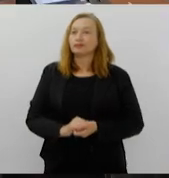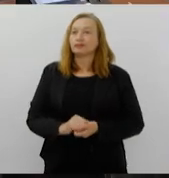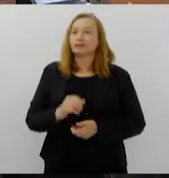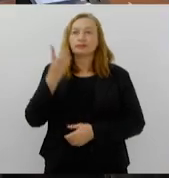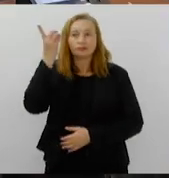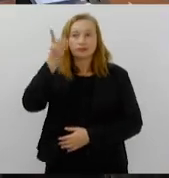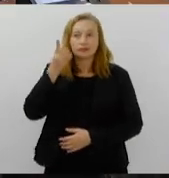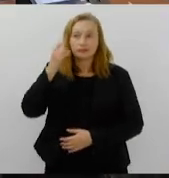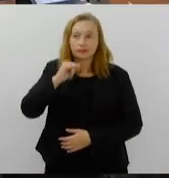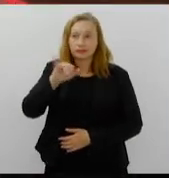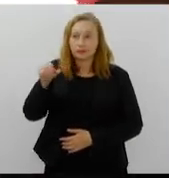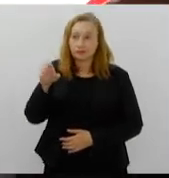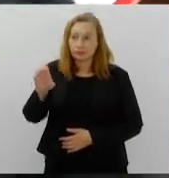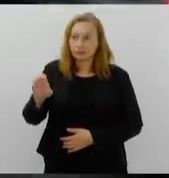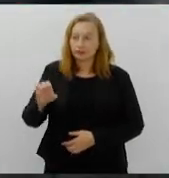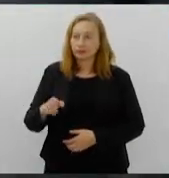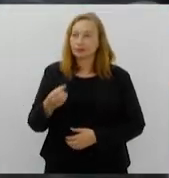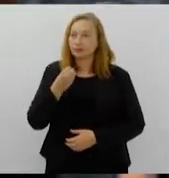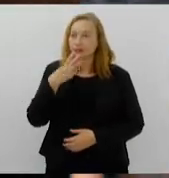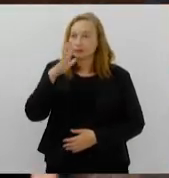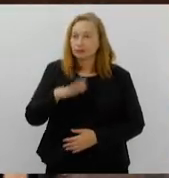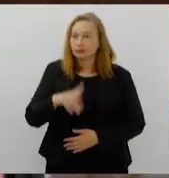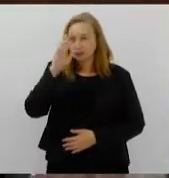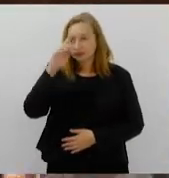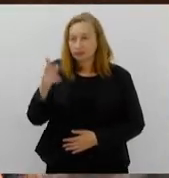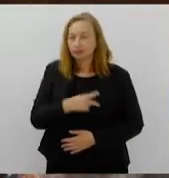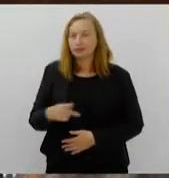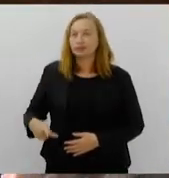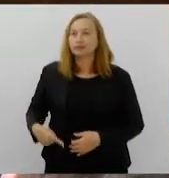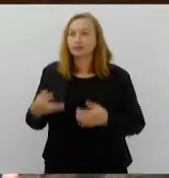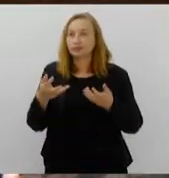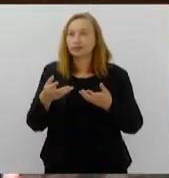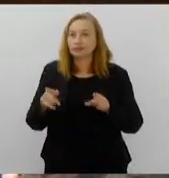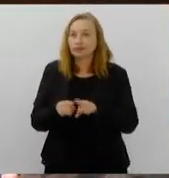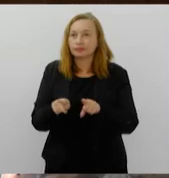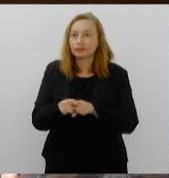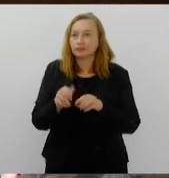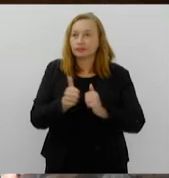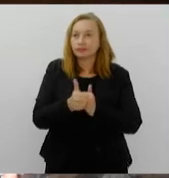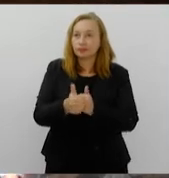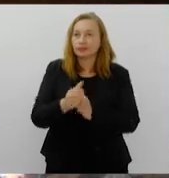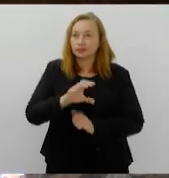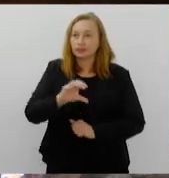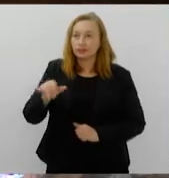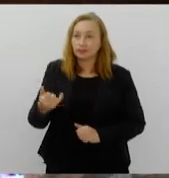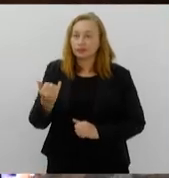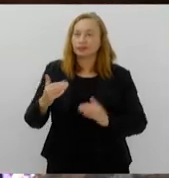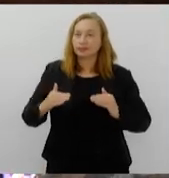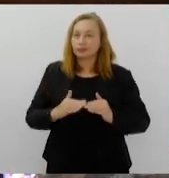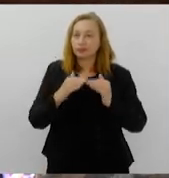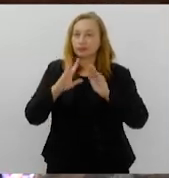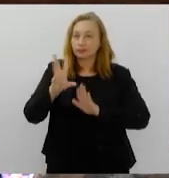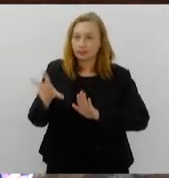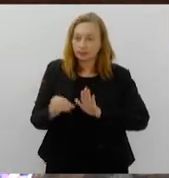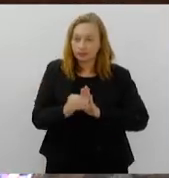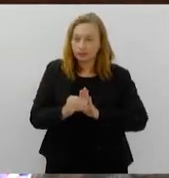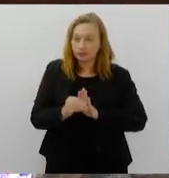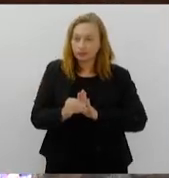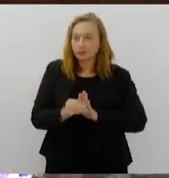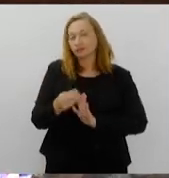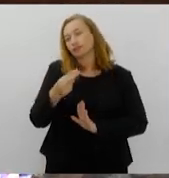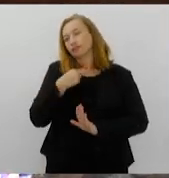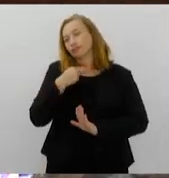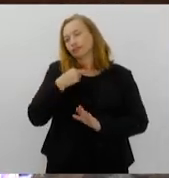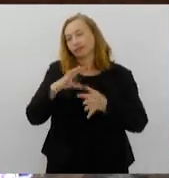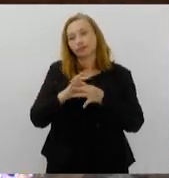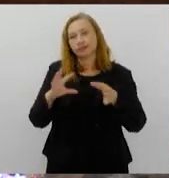Senhor presidente, boa tarde, tudo bem? Boa tarde. Eu quero também acompanhar a TCJ, favorável com as emendas, e não posso deixar também